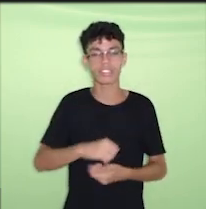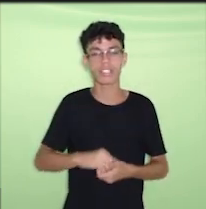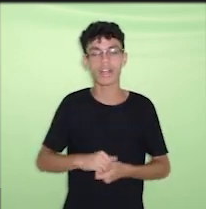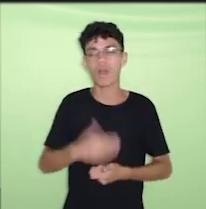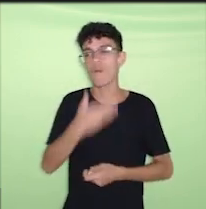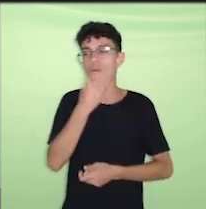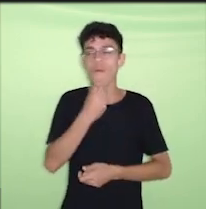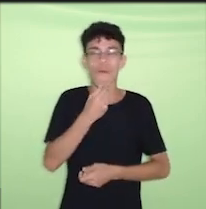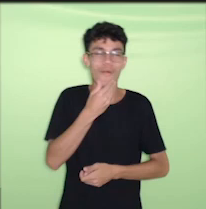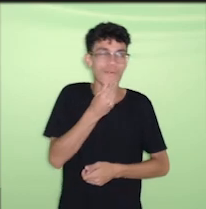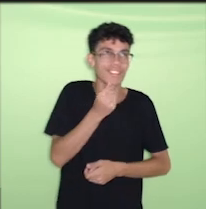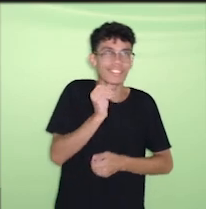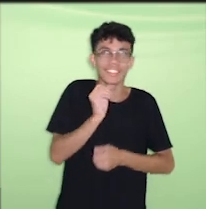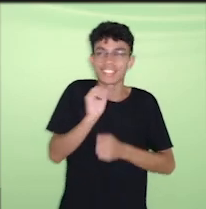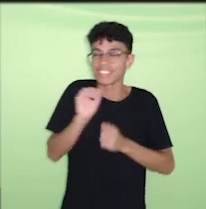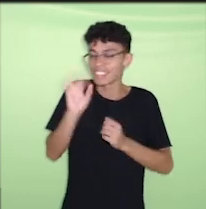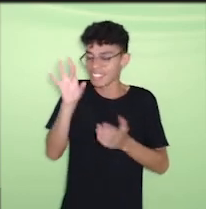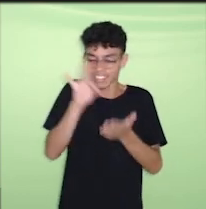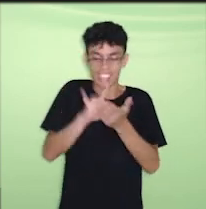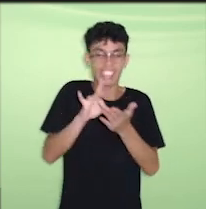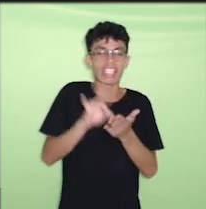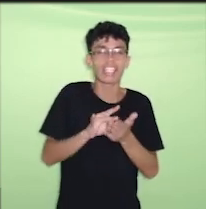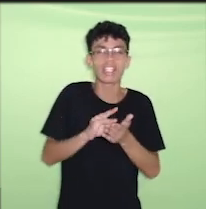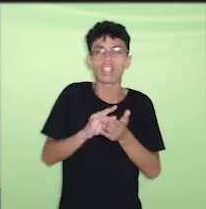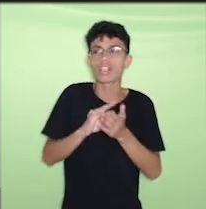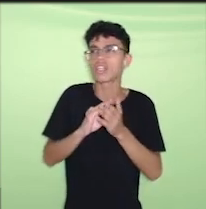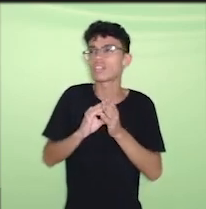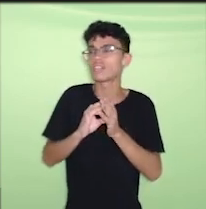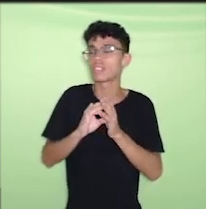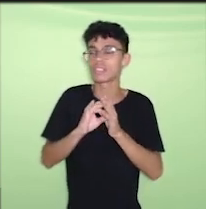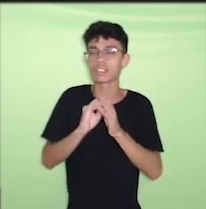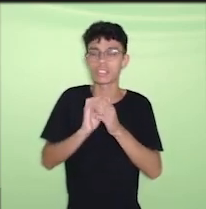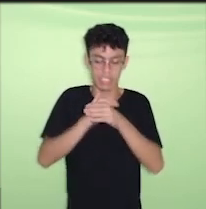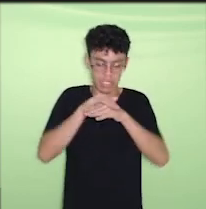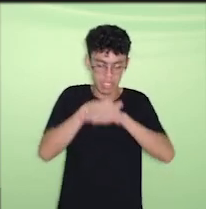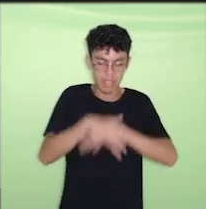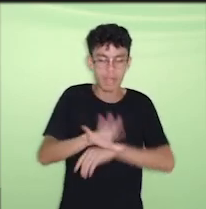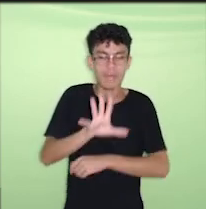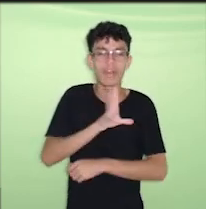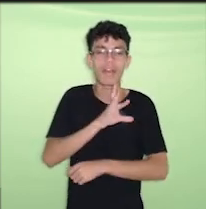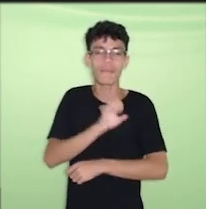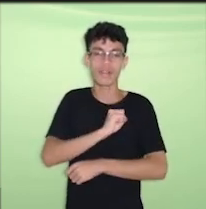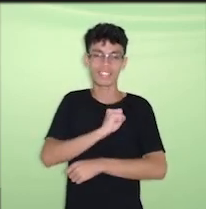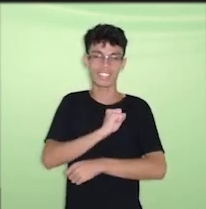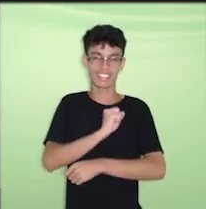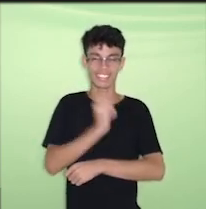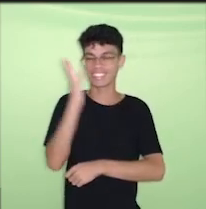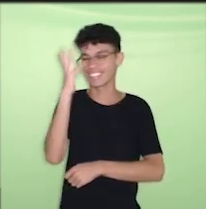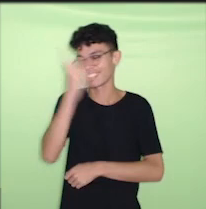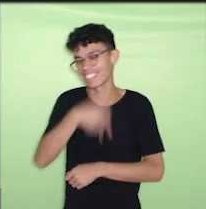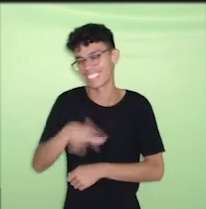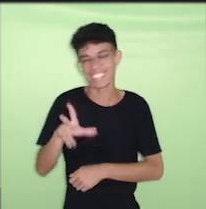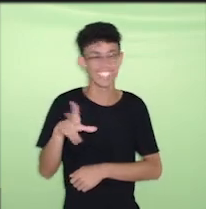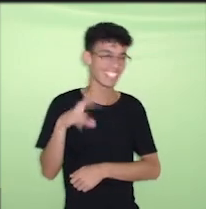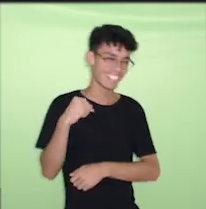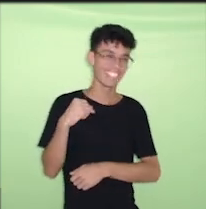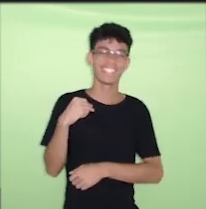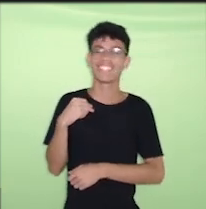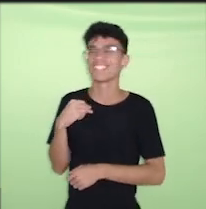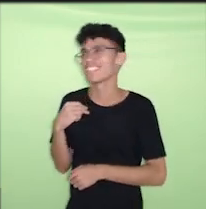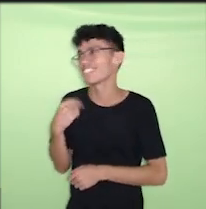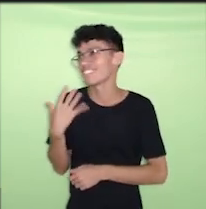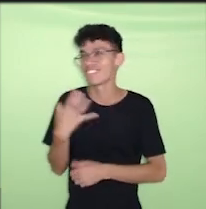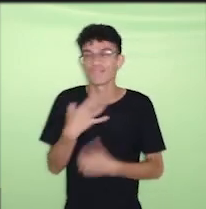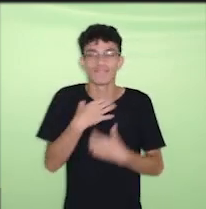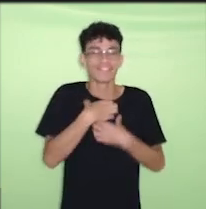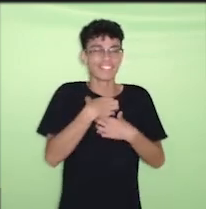O homem era todo honesto, era limpo, era amor. Amor. Nossa, eu fico até com febre quando